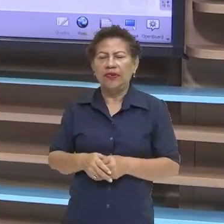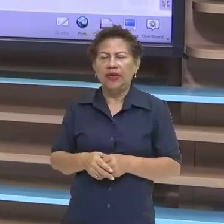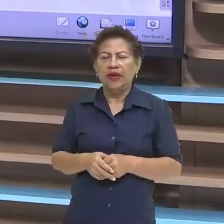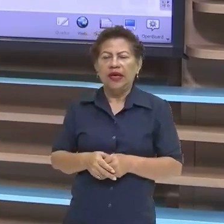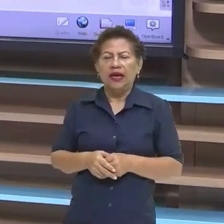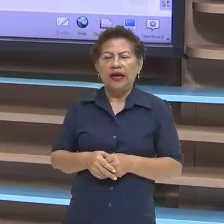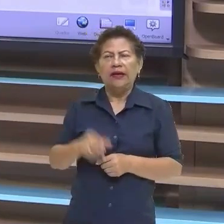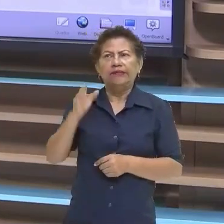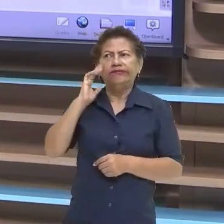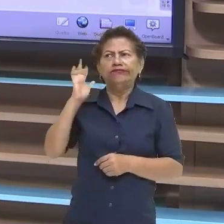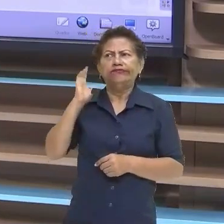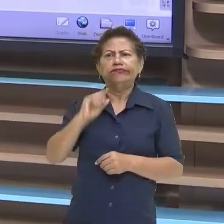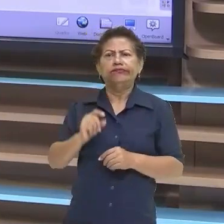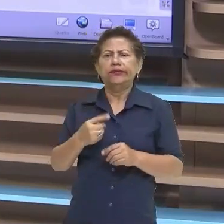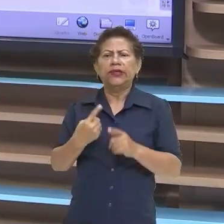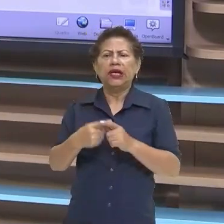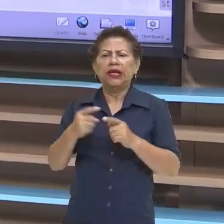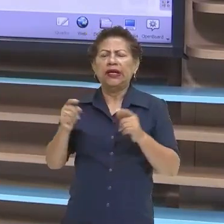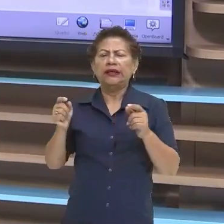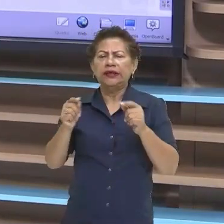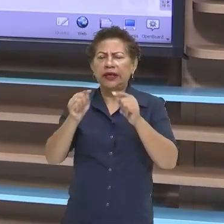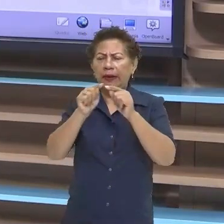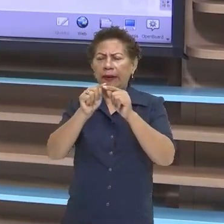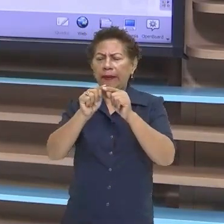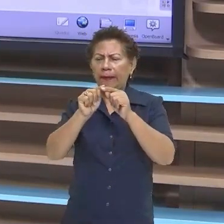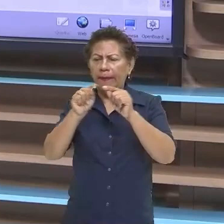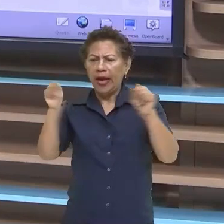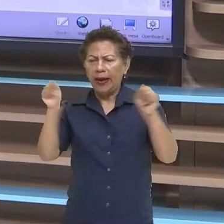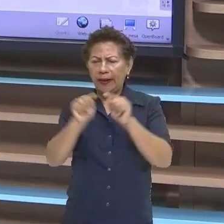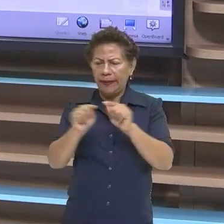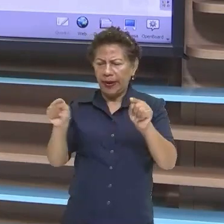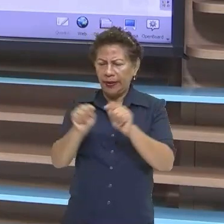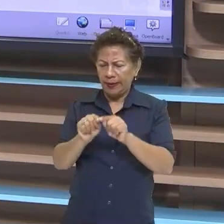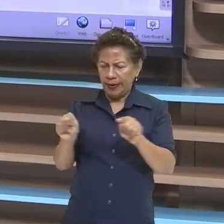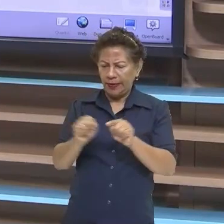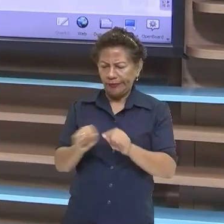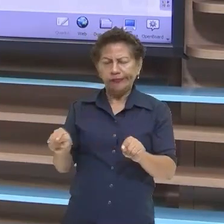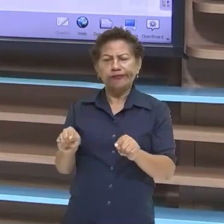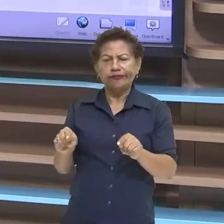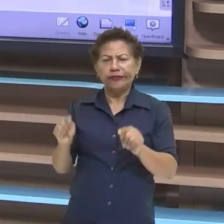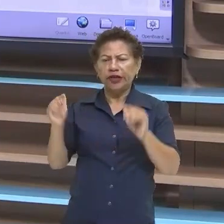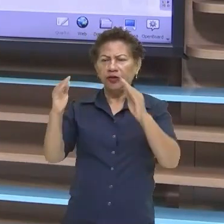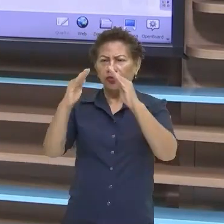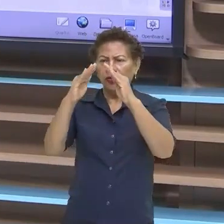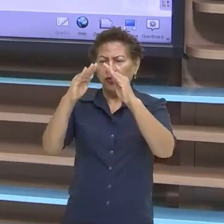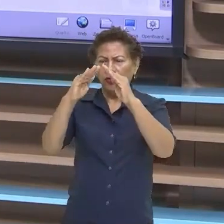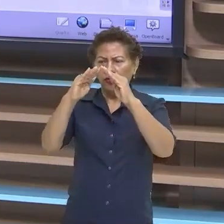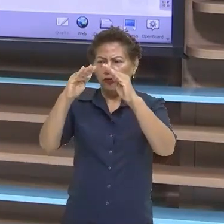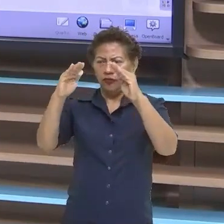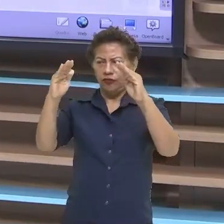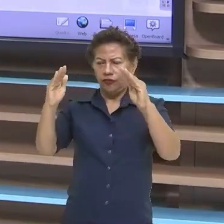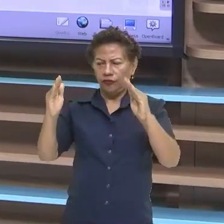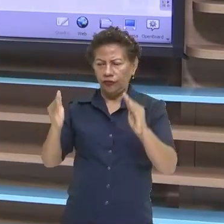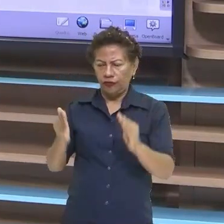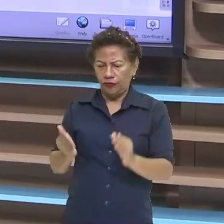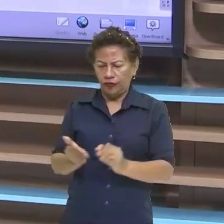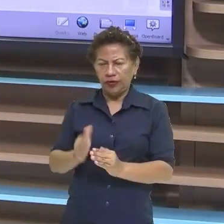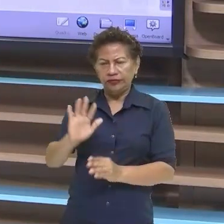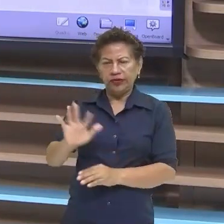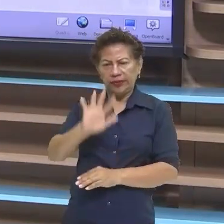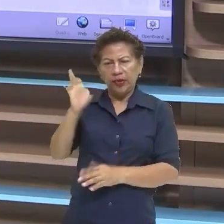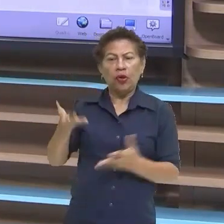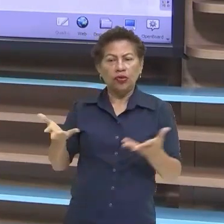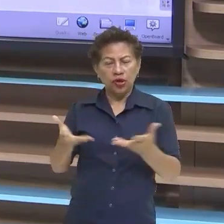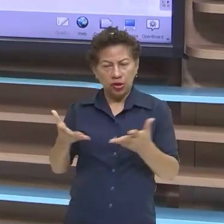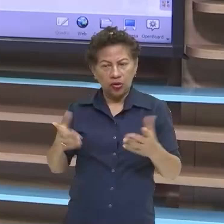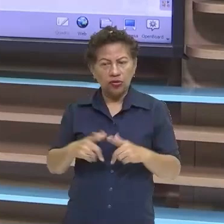diminuído, né, com aí o advento dos meios de transporte, né, que hoje a gente já consegue ir lá para o Japão,